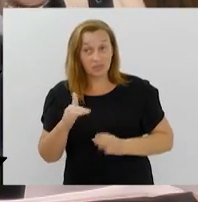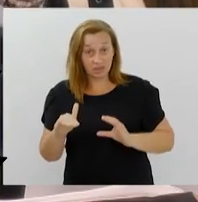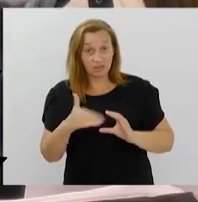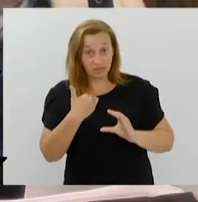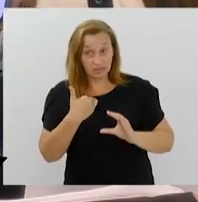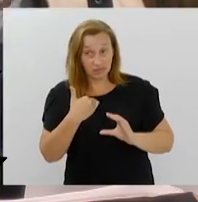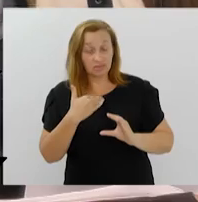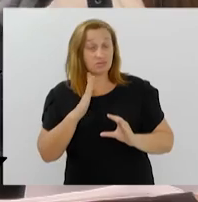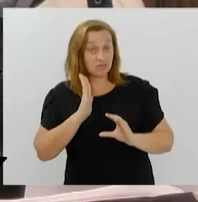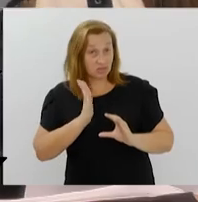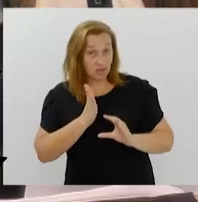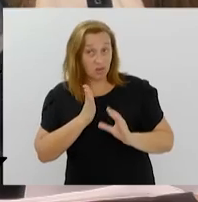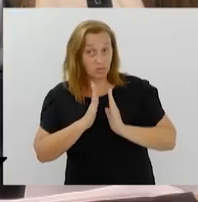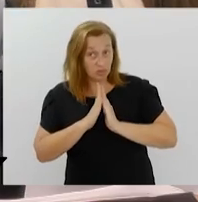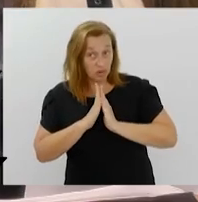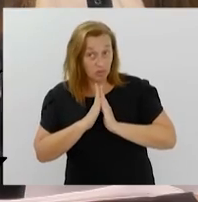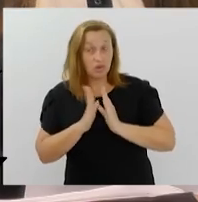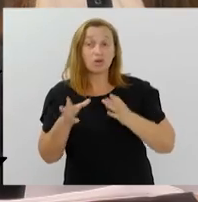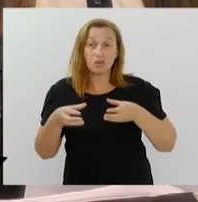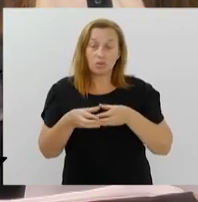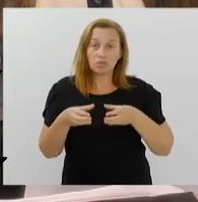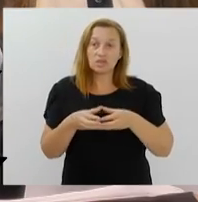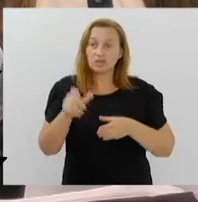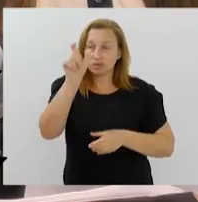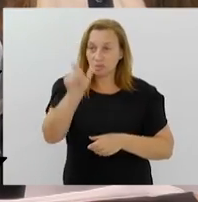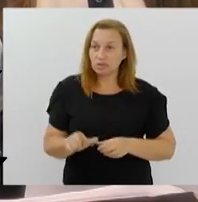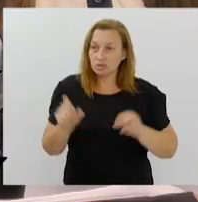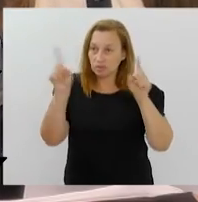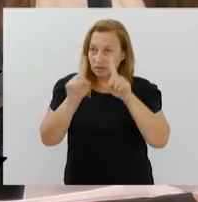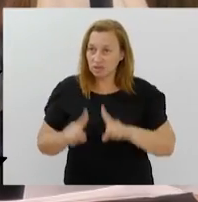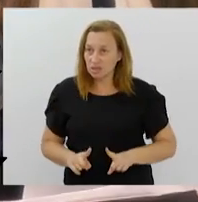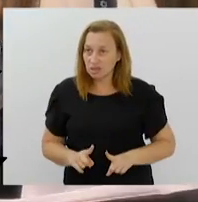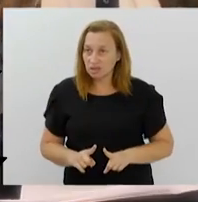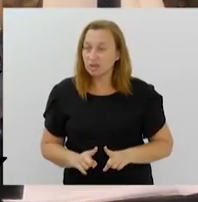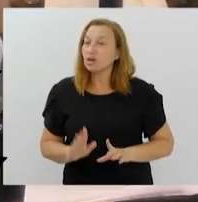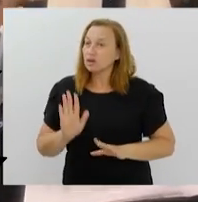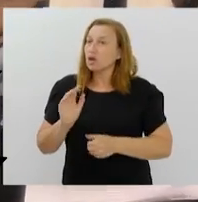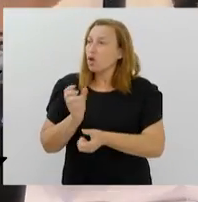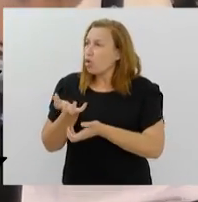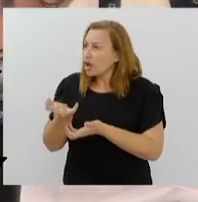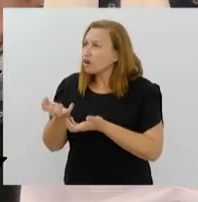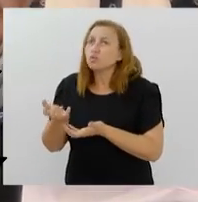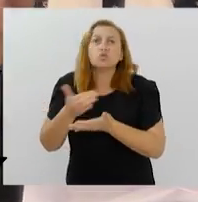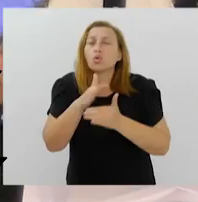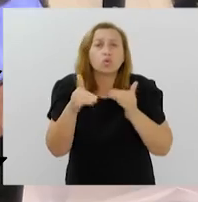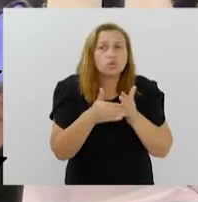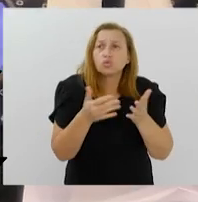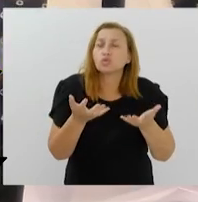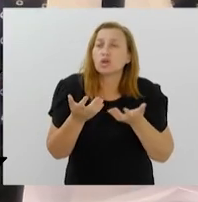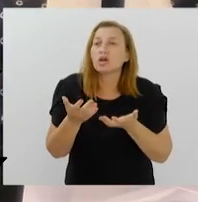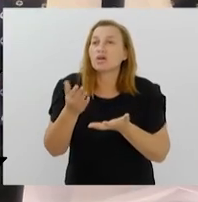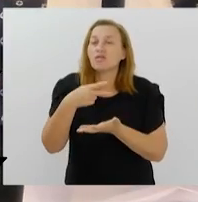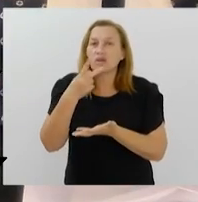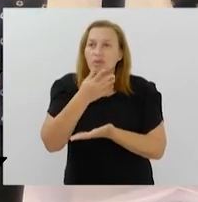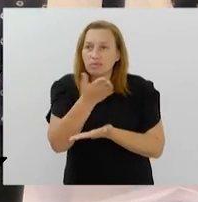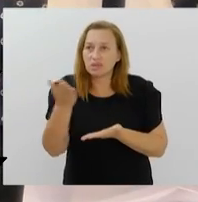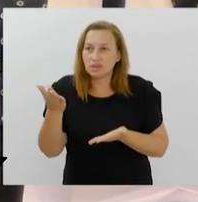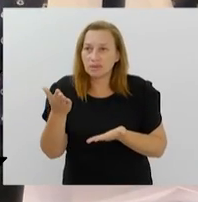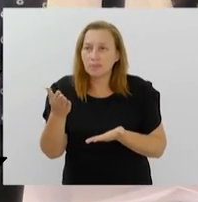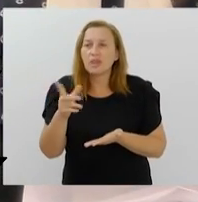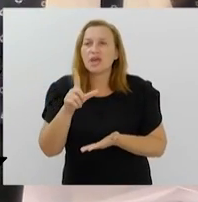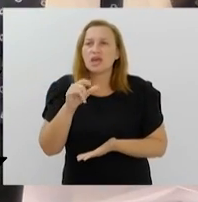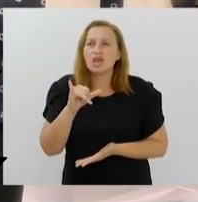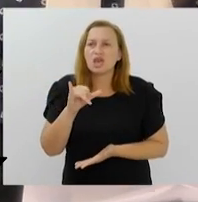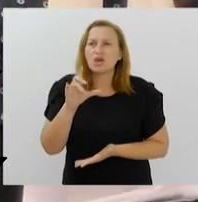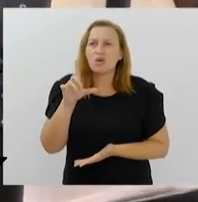isso aqui para aqui pra Comissão da pessoa com deficiência não não não eu quero todo gente olha só deixa eu falar uma para você Yolanda tá aí